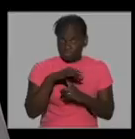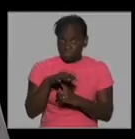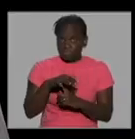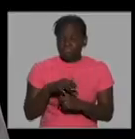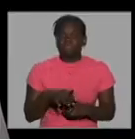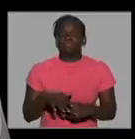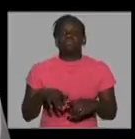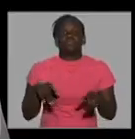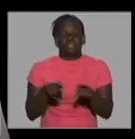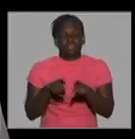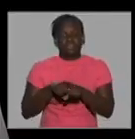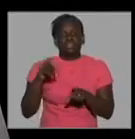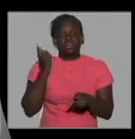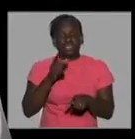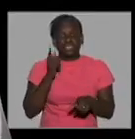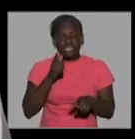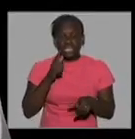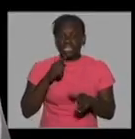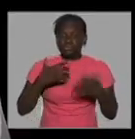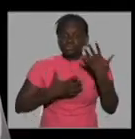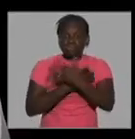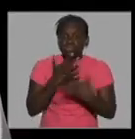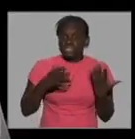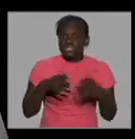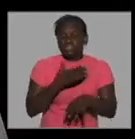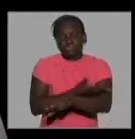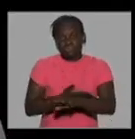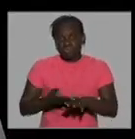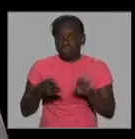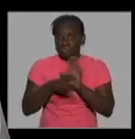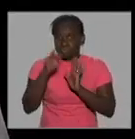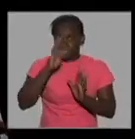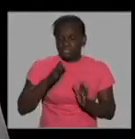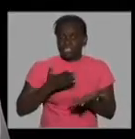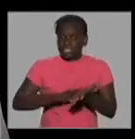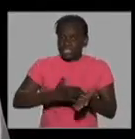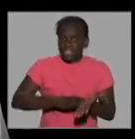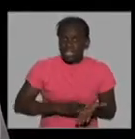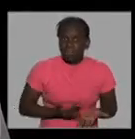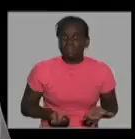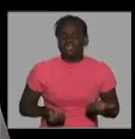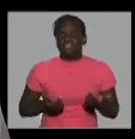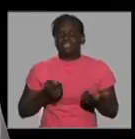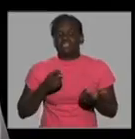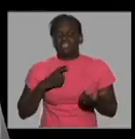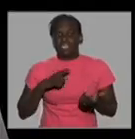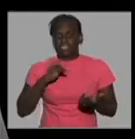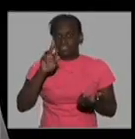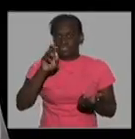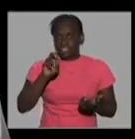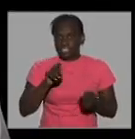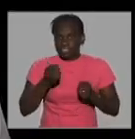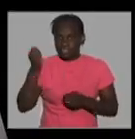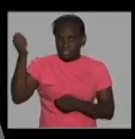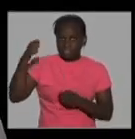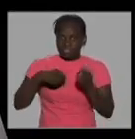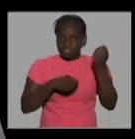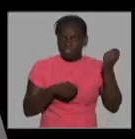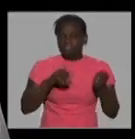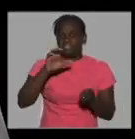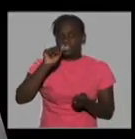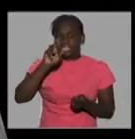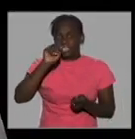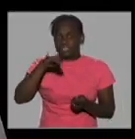e também tem uma possibilidade de conhecer ritmos tradicionais, então ele passa pelo samba, como a gente acabou de escutar, mas o frevo está presente,